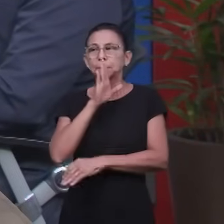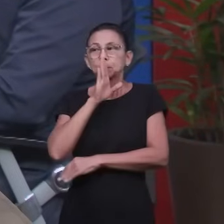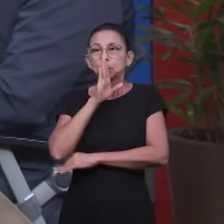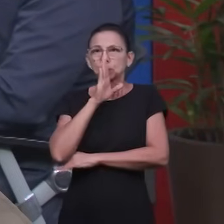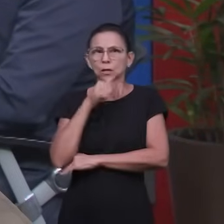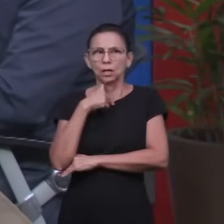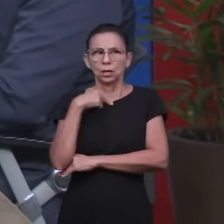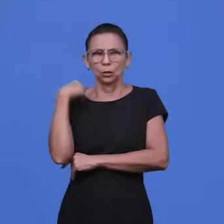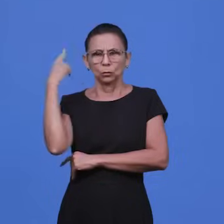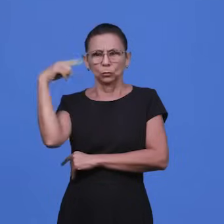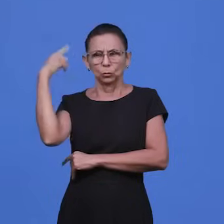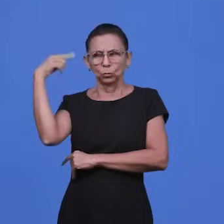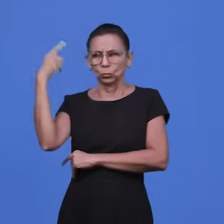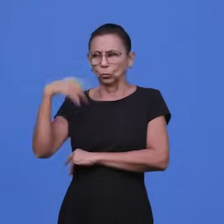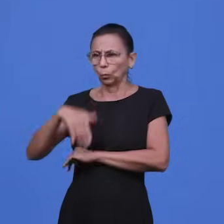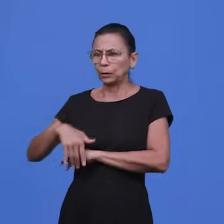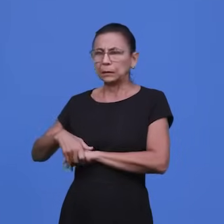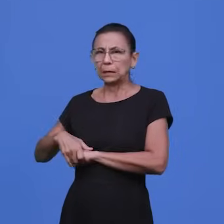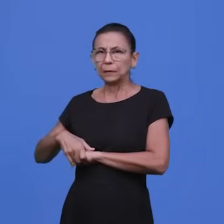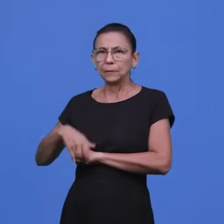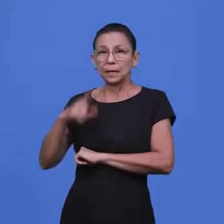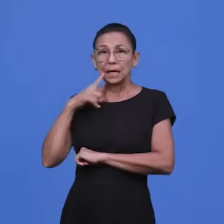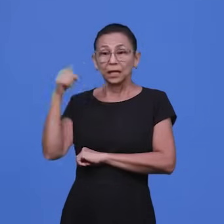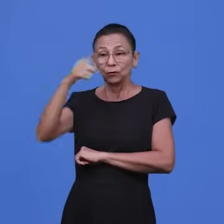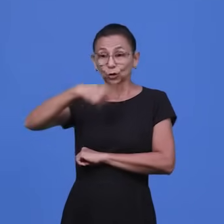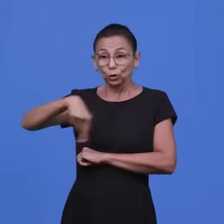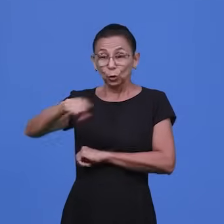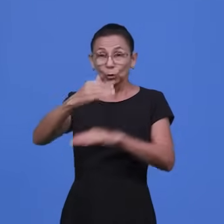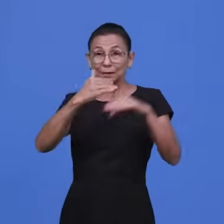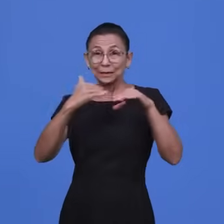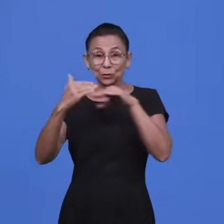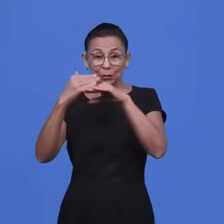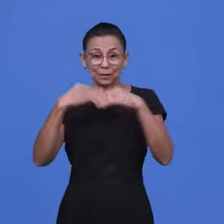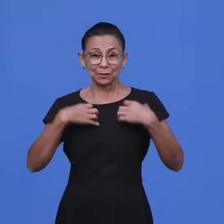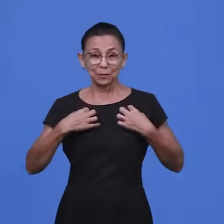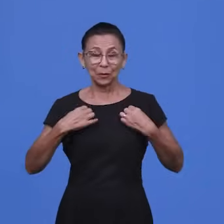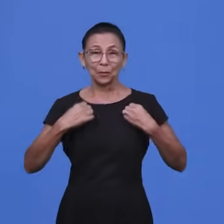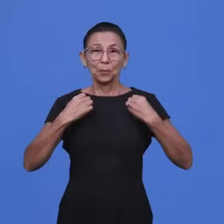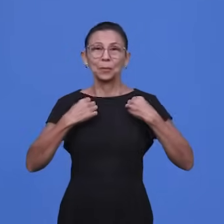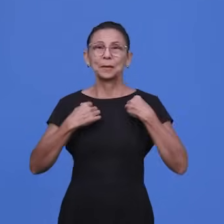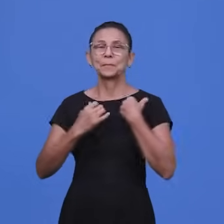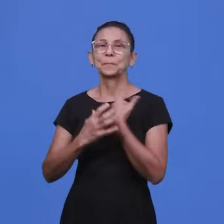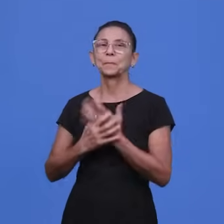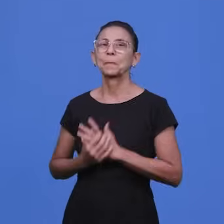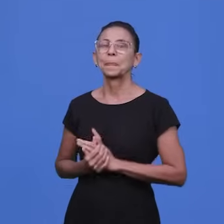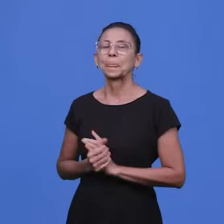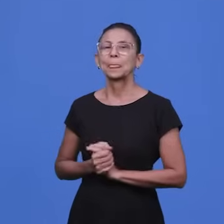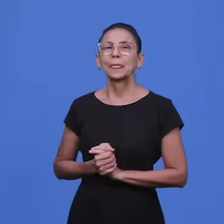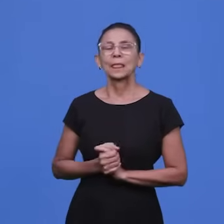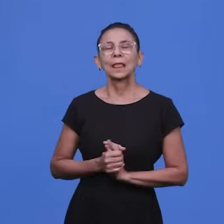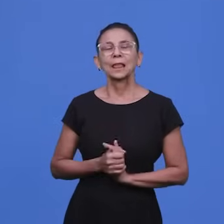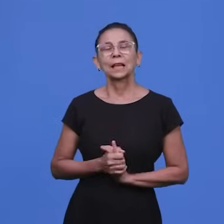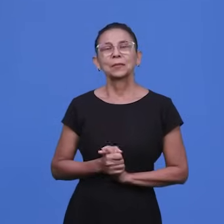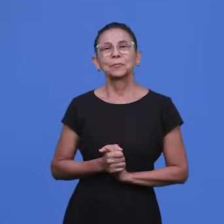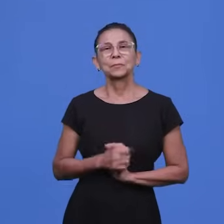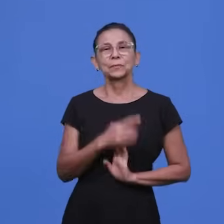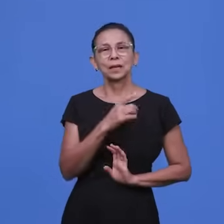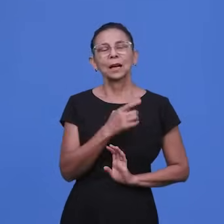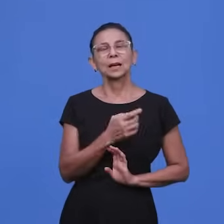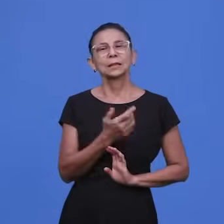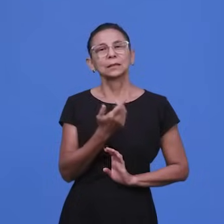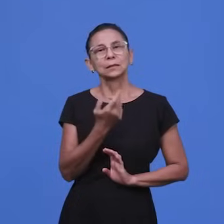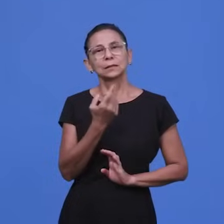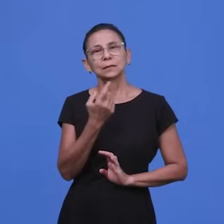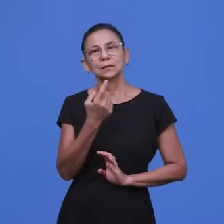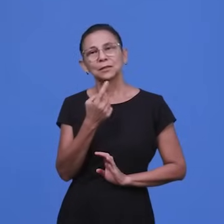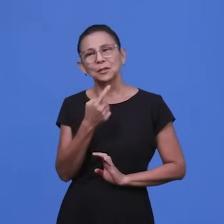lá ver como é que é. Quando chegou na igreja dela, só ela tinha aquela veste que ela viu nos outros e